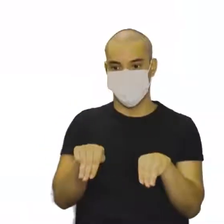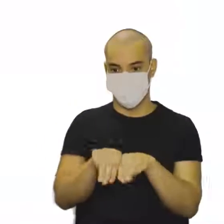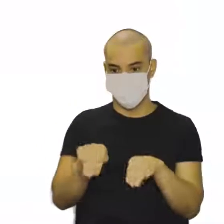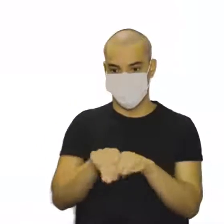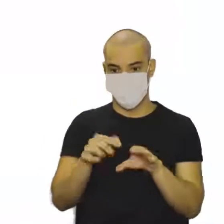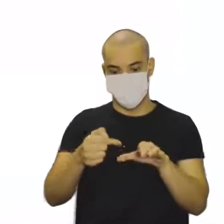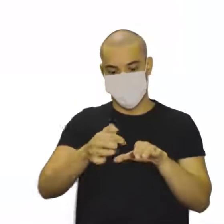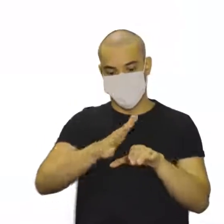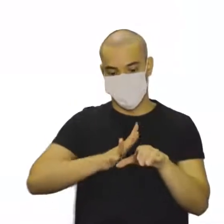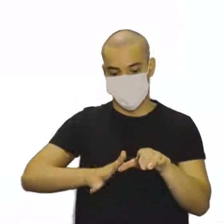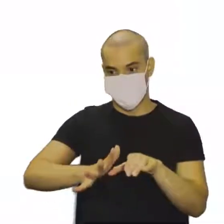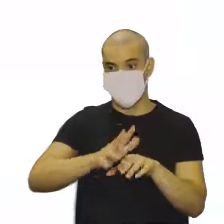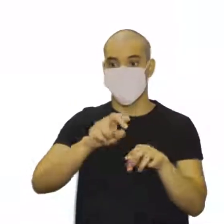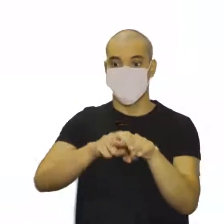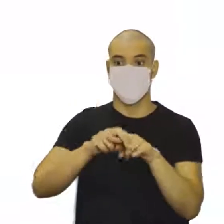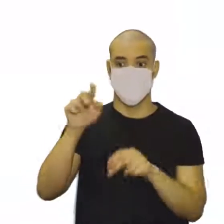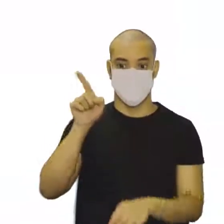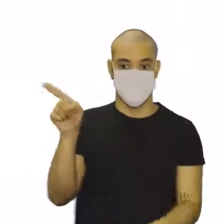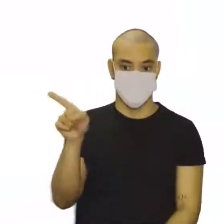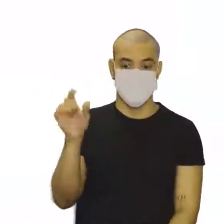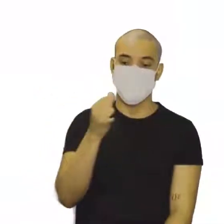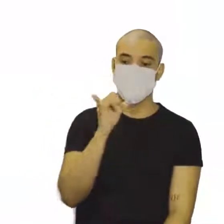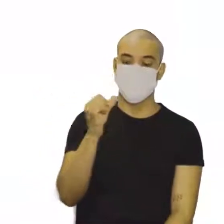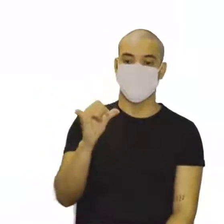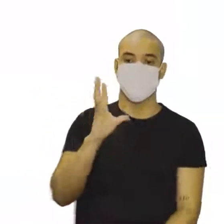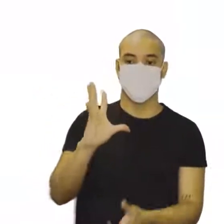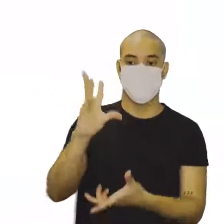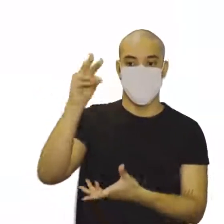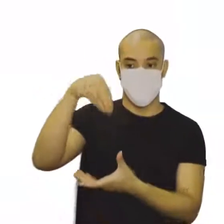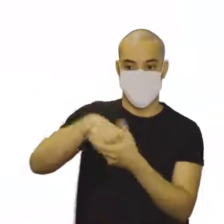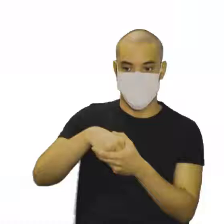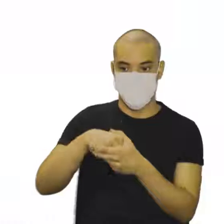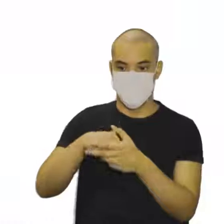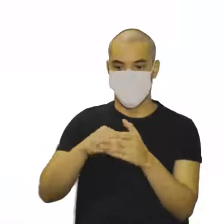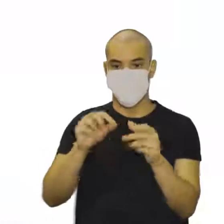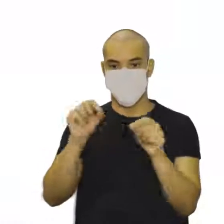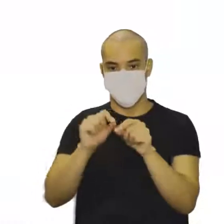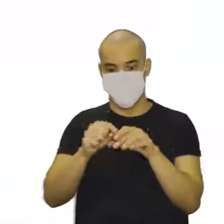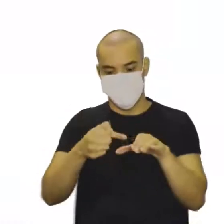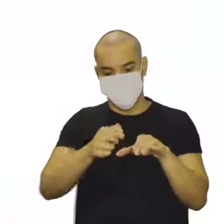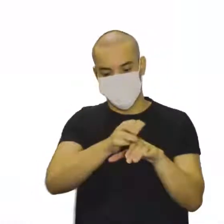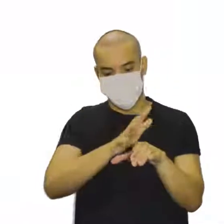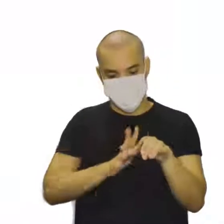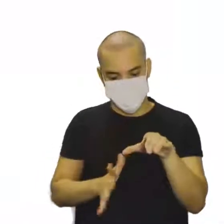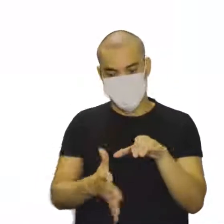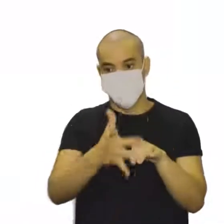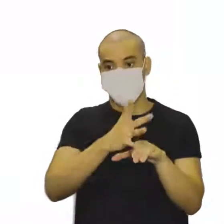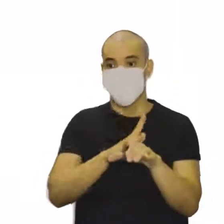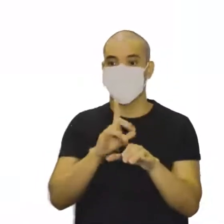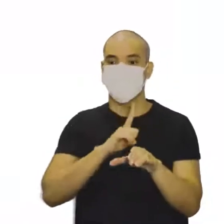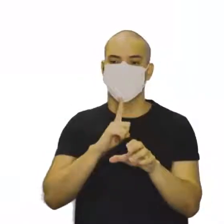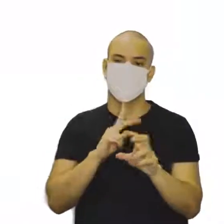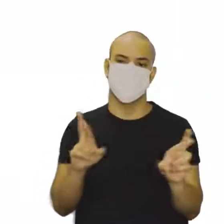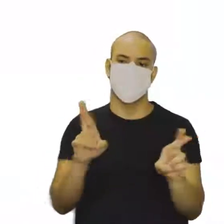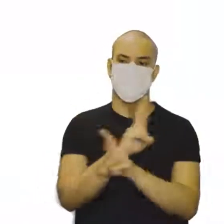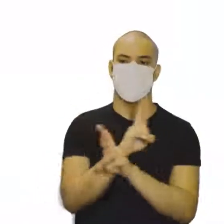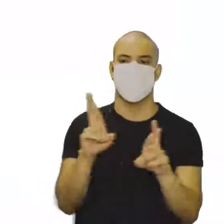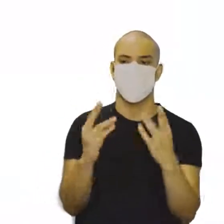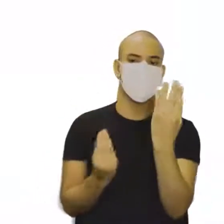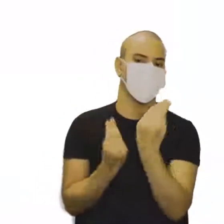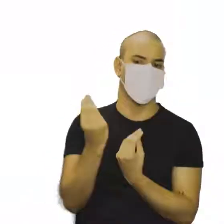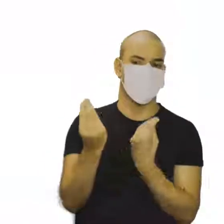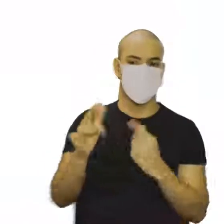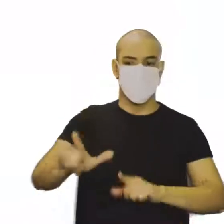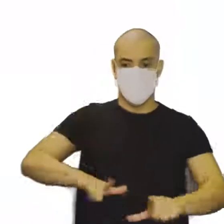pessoal? Então, essa energia dentro desse circuito aqui com indutores está relacionada a